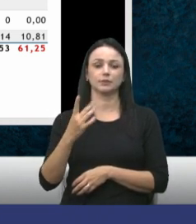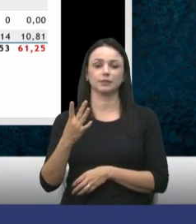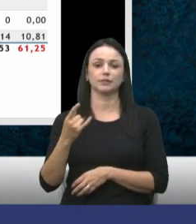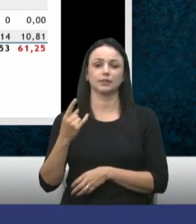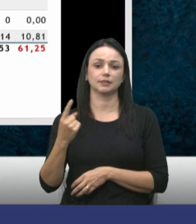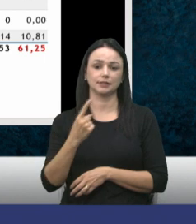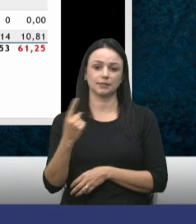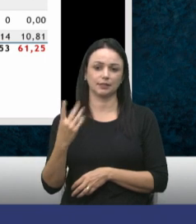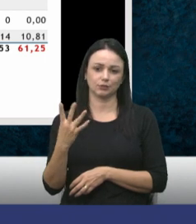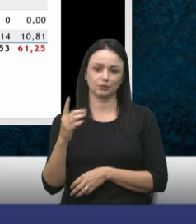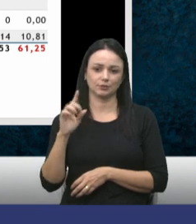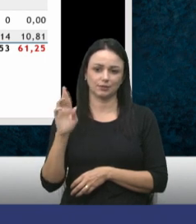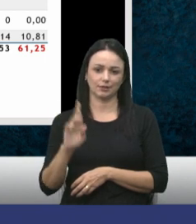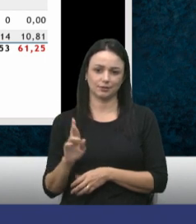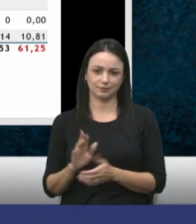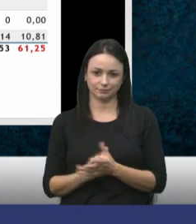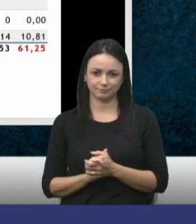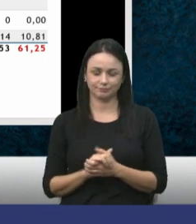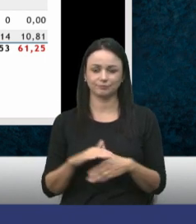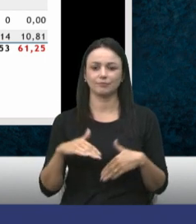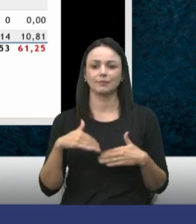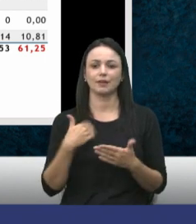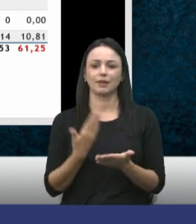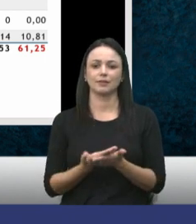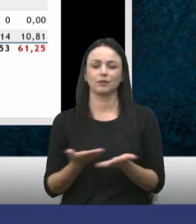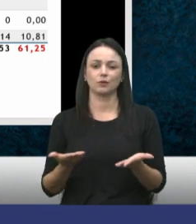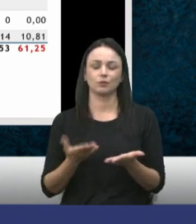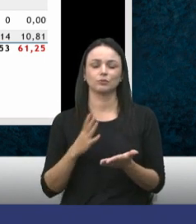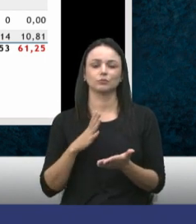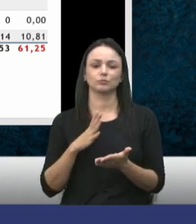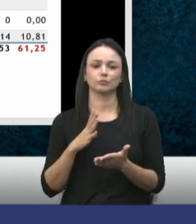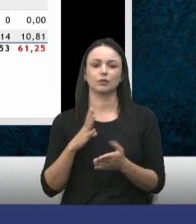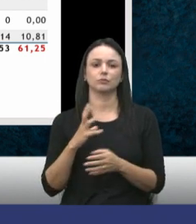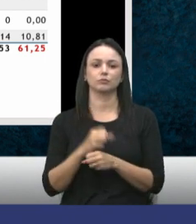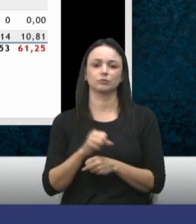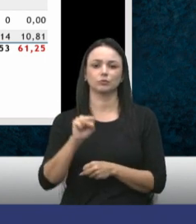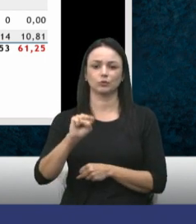3.178.114. Então, até o momento, nós temos um total aplicado de